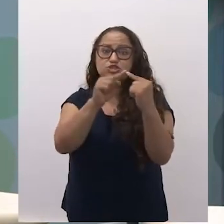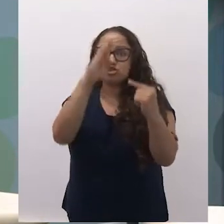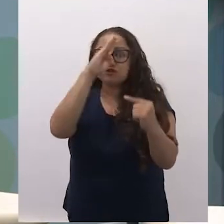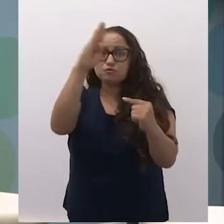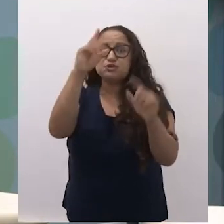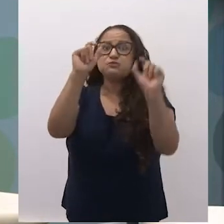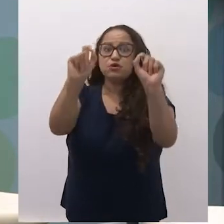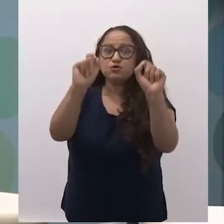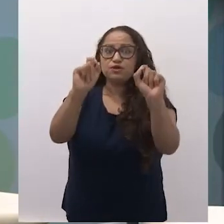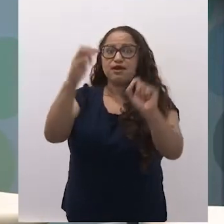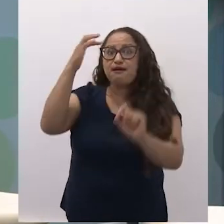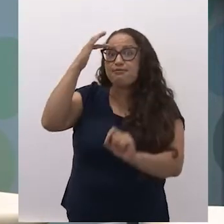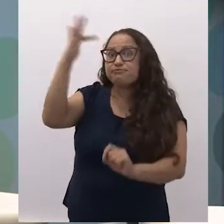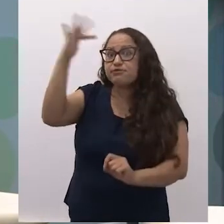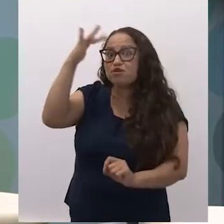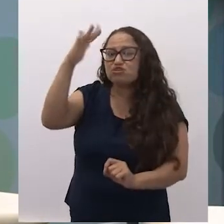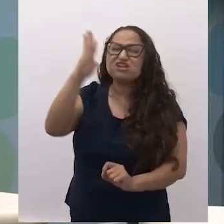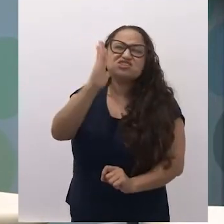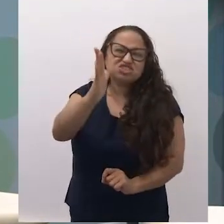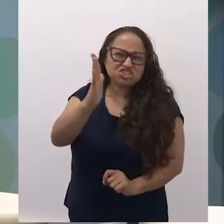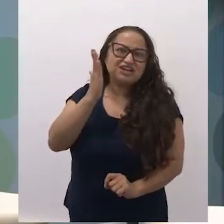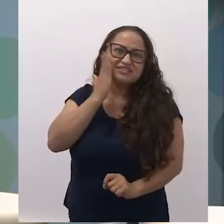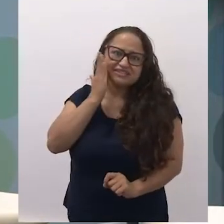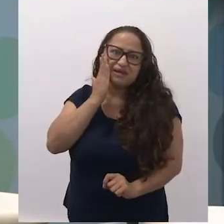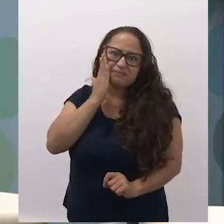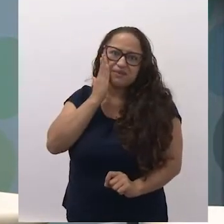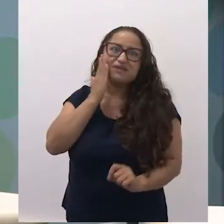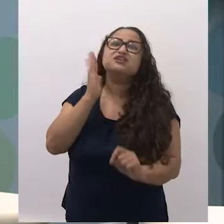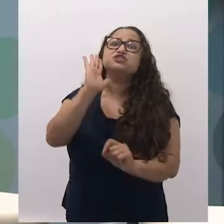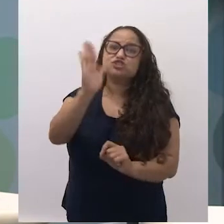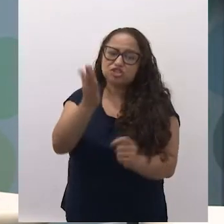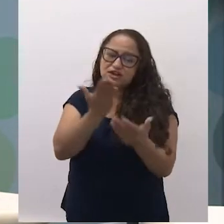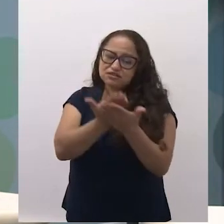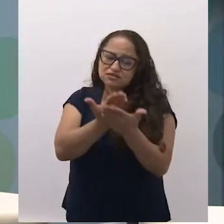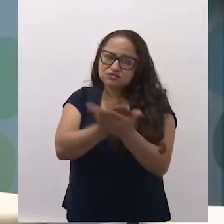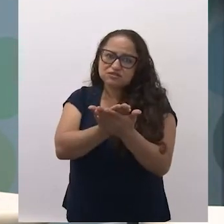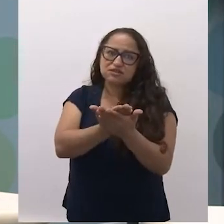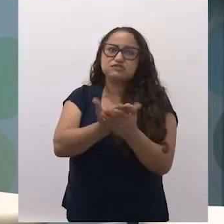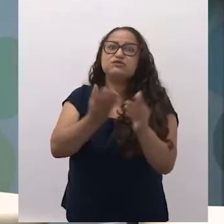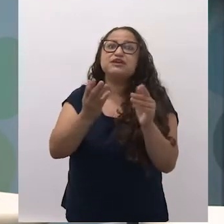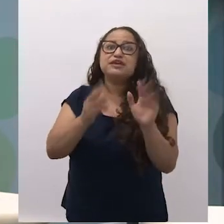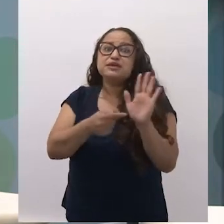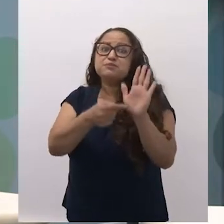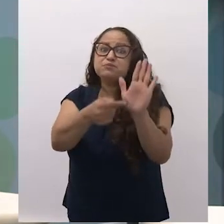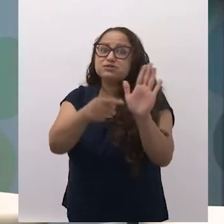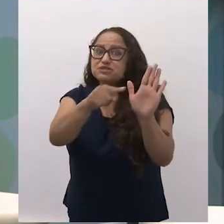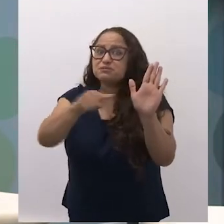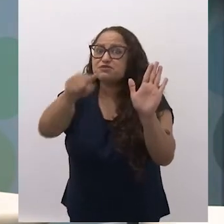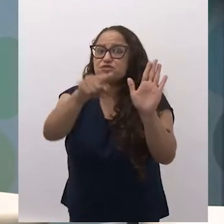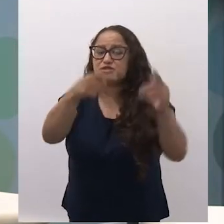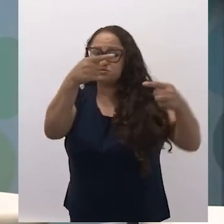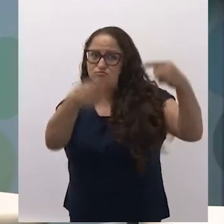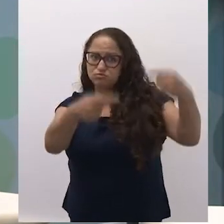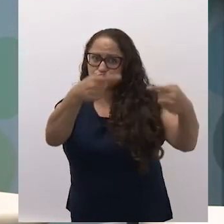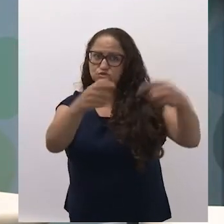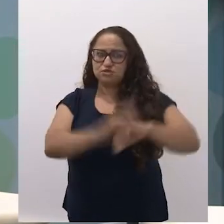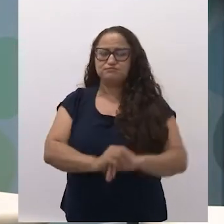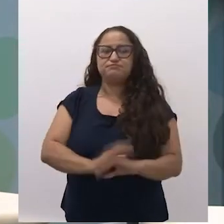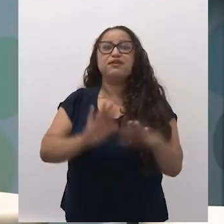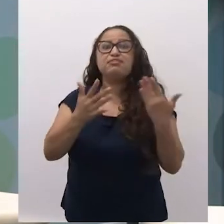uma teoria que a gente já conheça, já tenha estudado e trouxer para a discussão de hoje. Então,